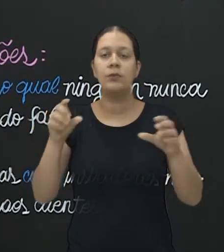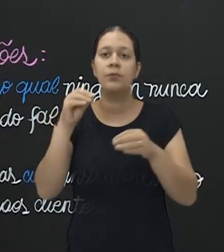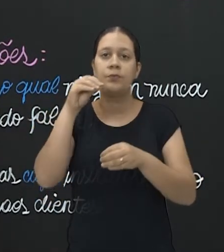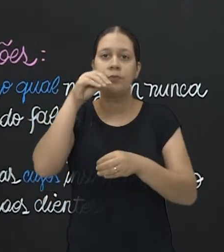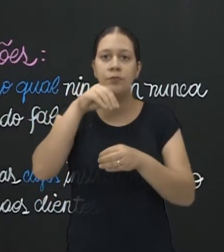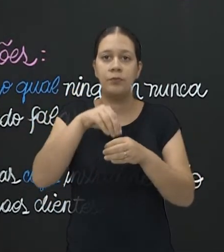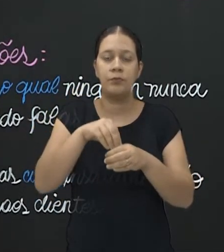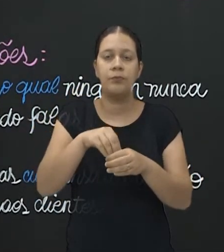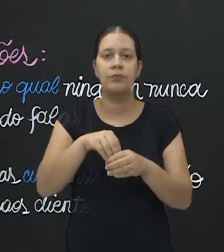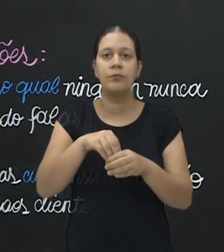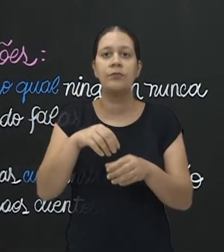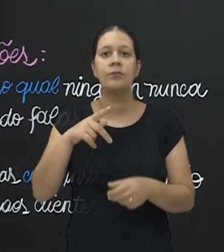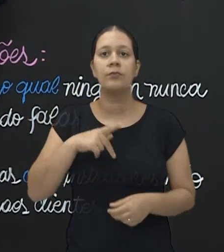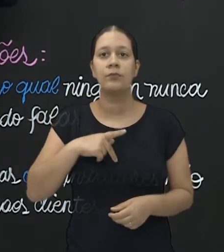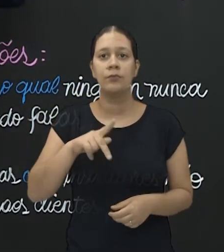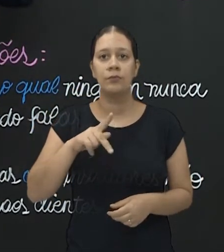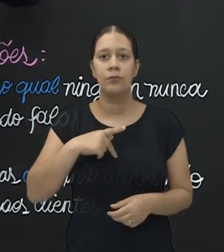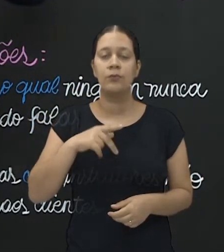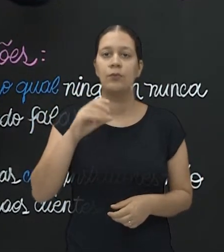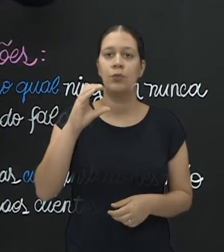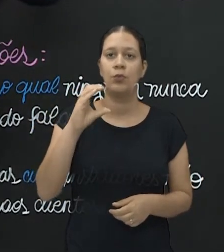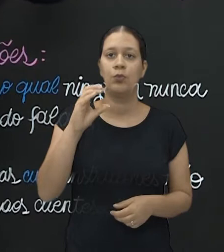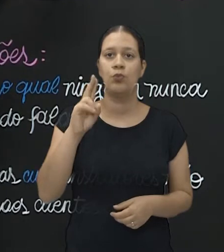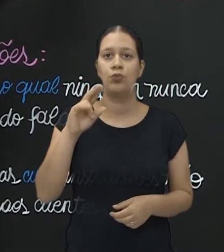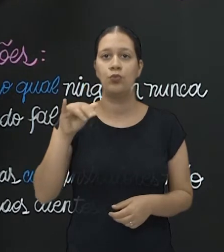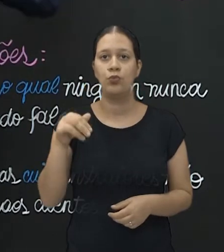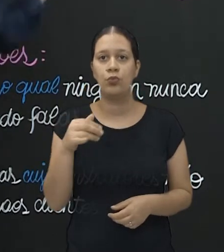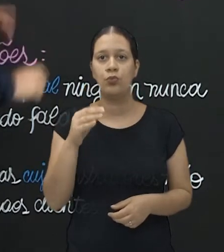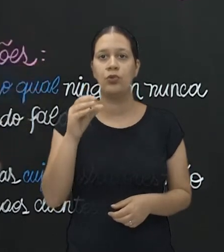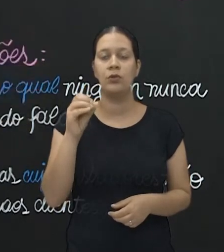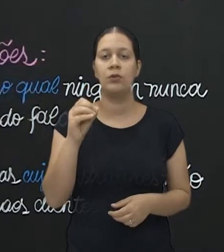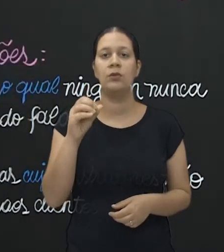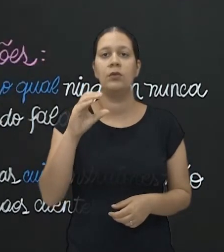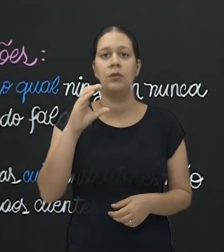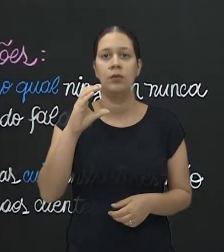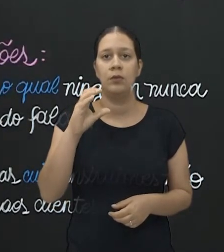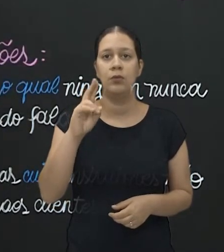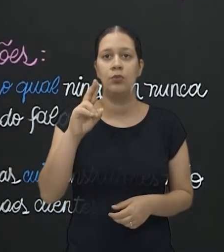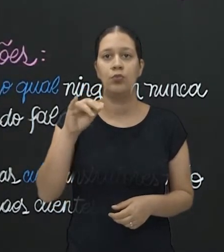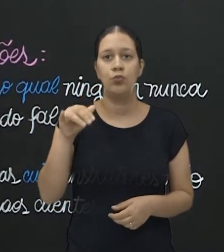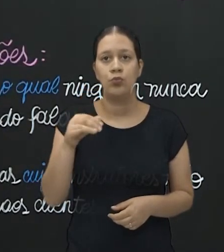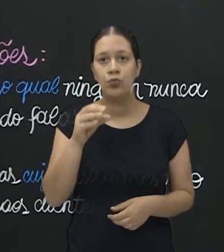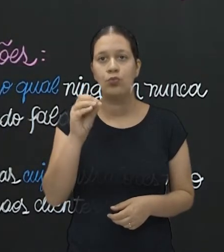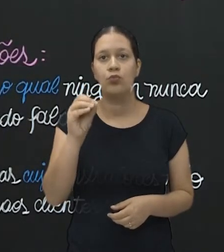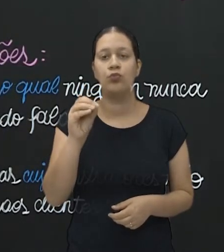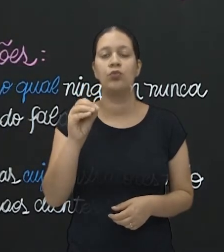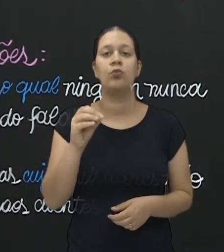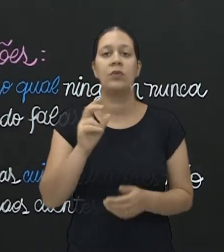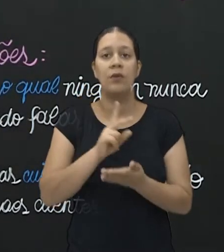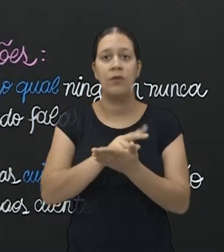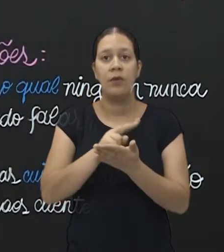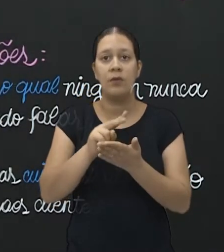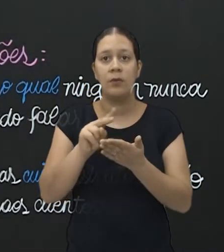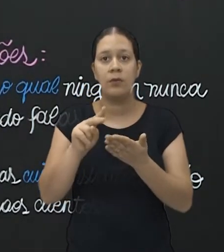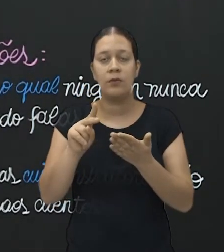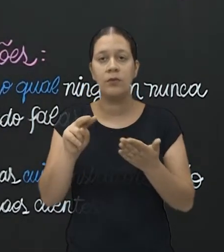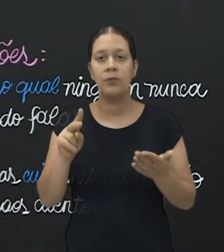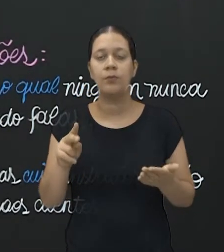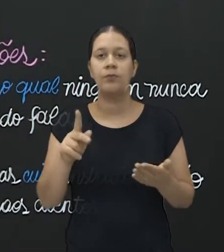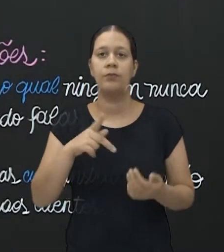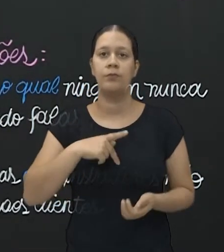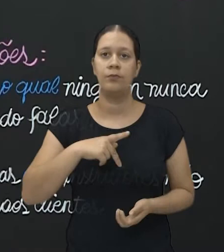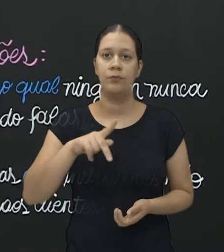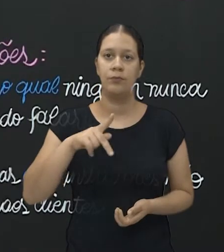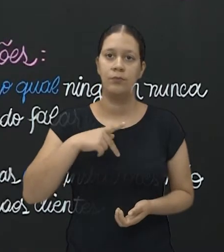caso do pronome cujo, cujos, cuja e cujas, essas variações aqui desse pronome